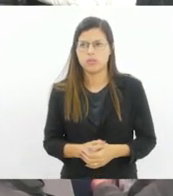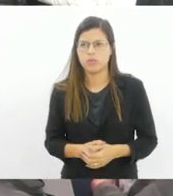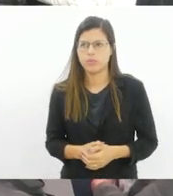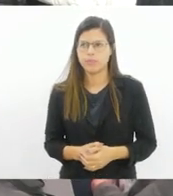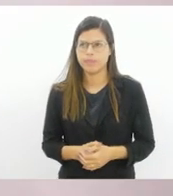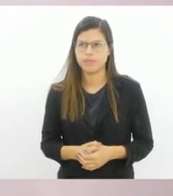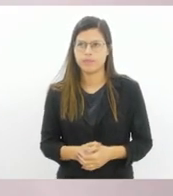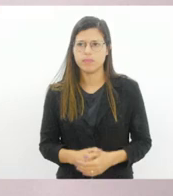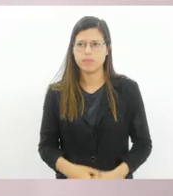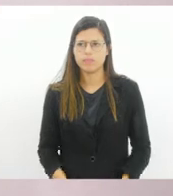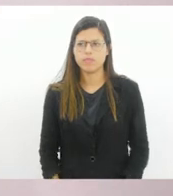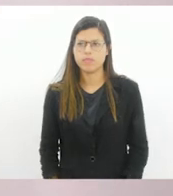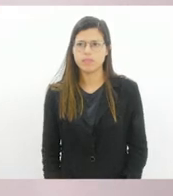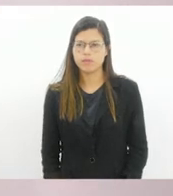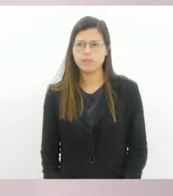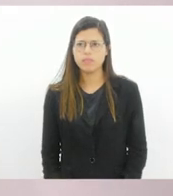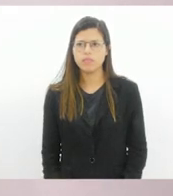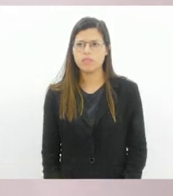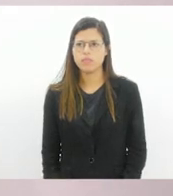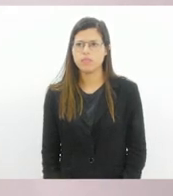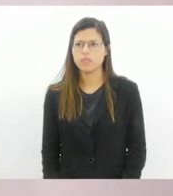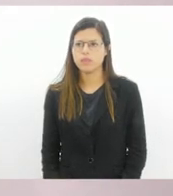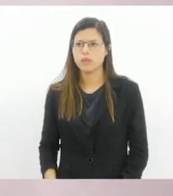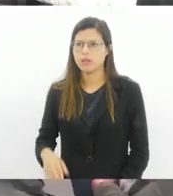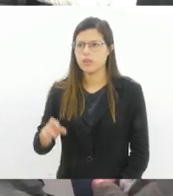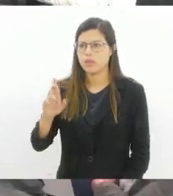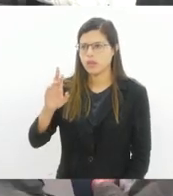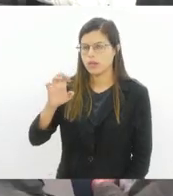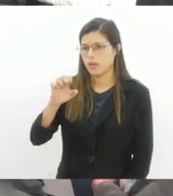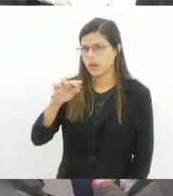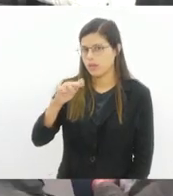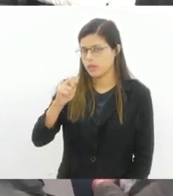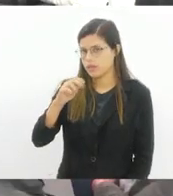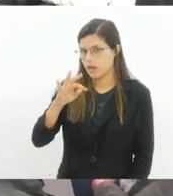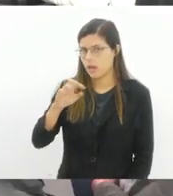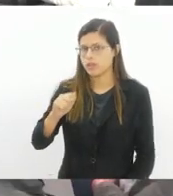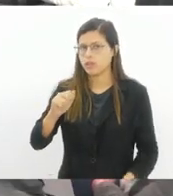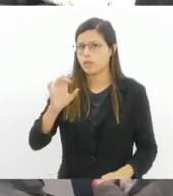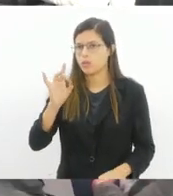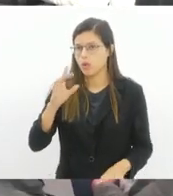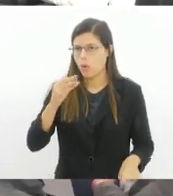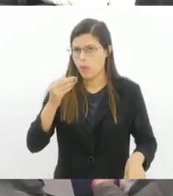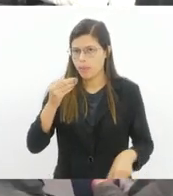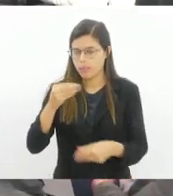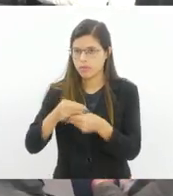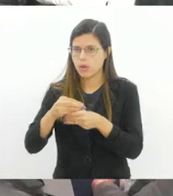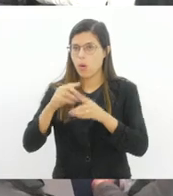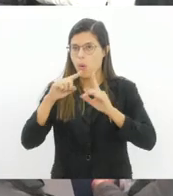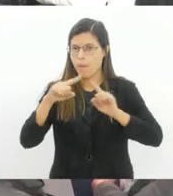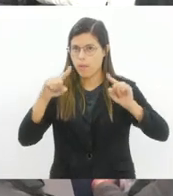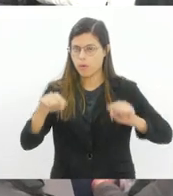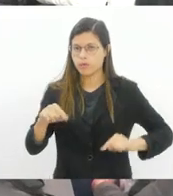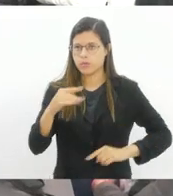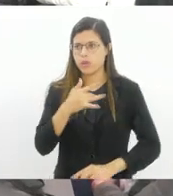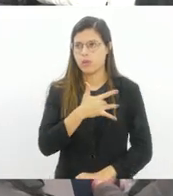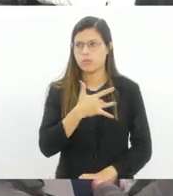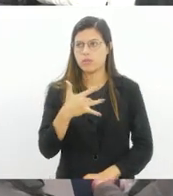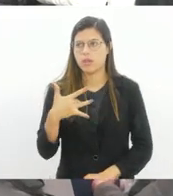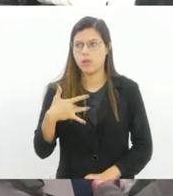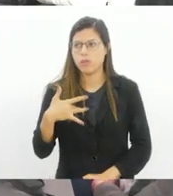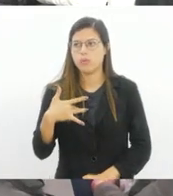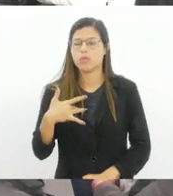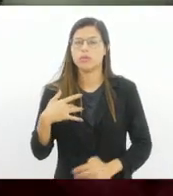competências. Então, exato, convido... Renata, só para complementar, é isso mesmo. O profissional de saúde ele precisa